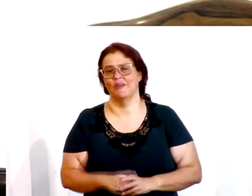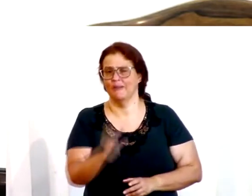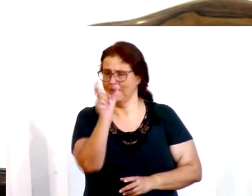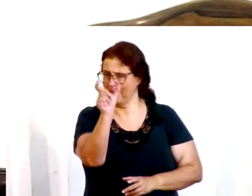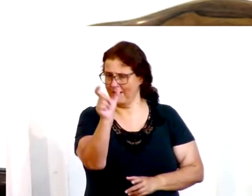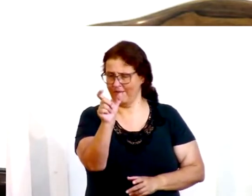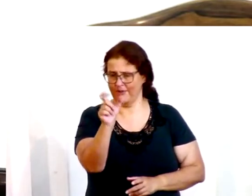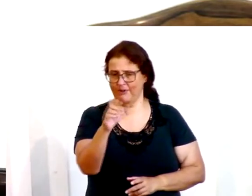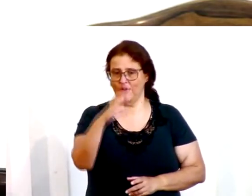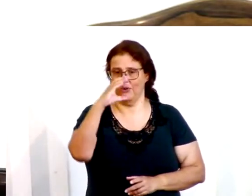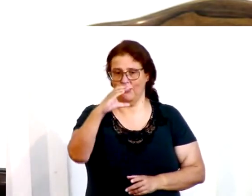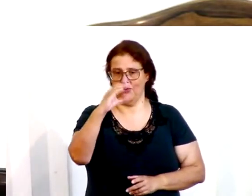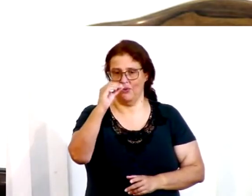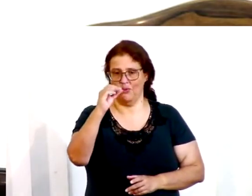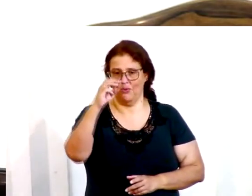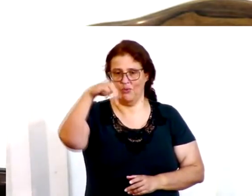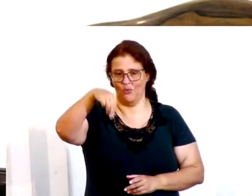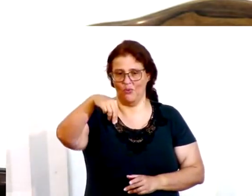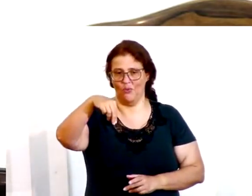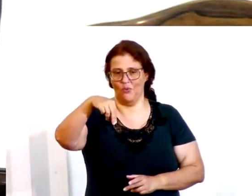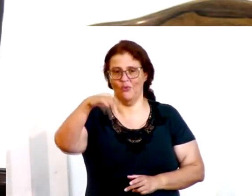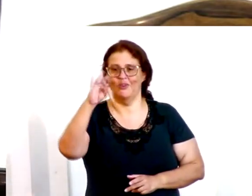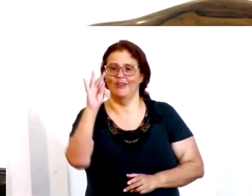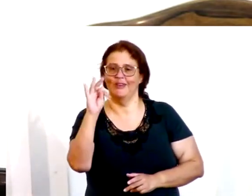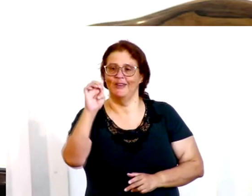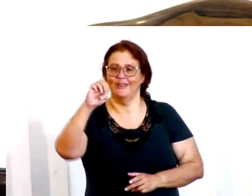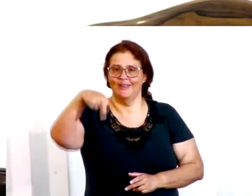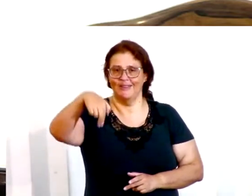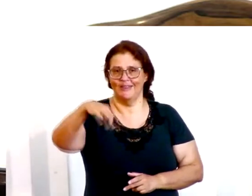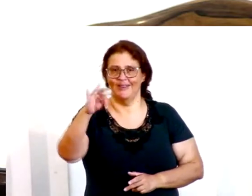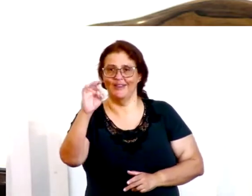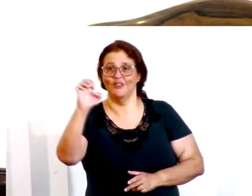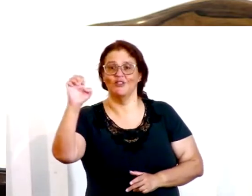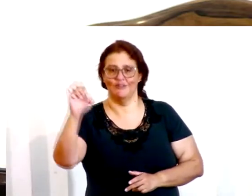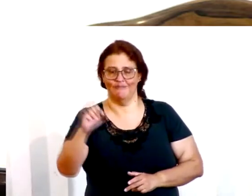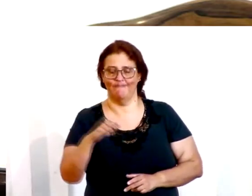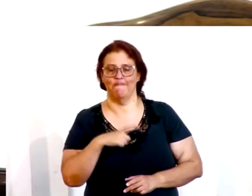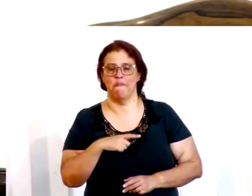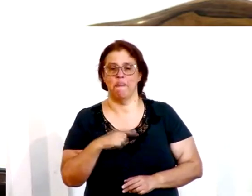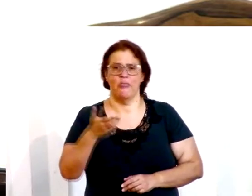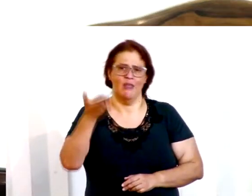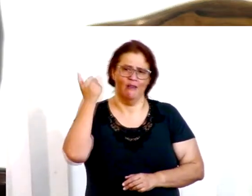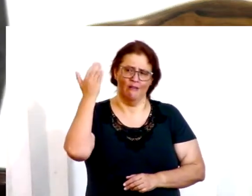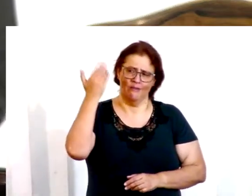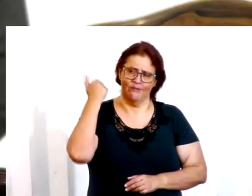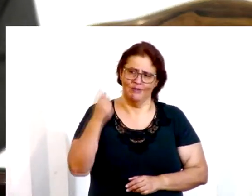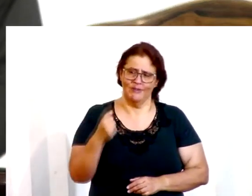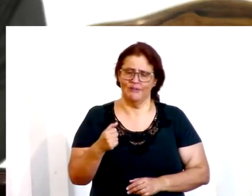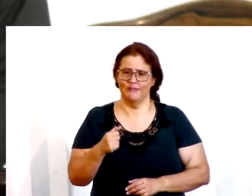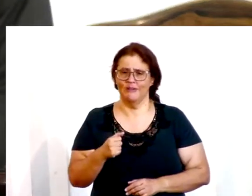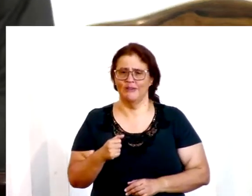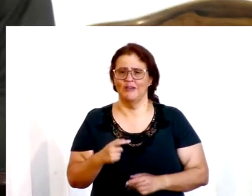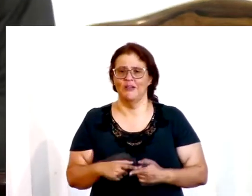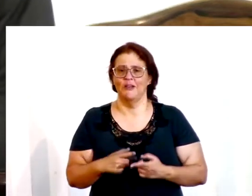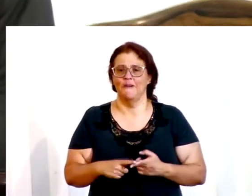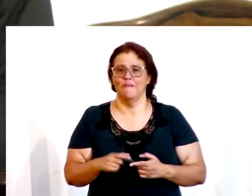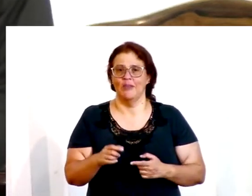contente. Porque lá no original, a palavra contente pode significar